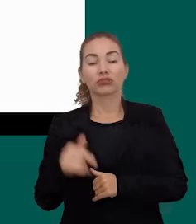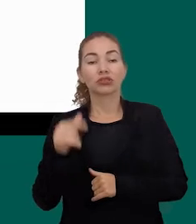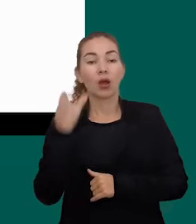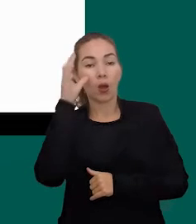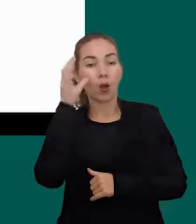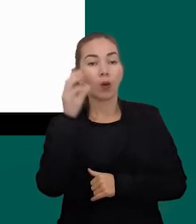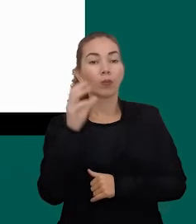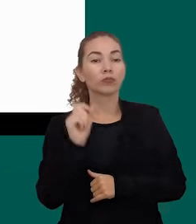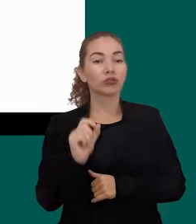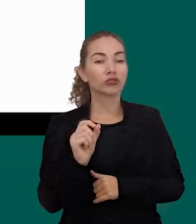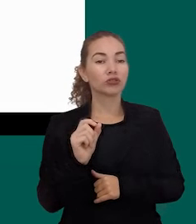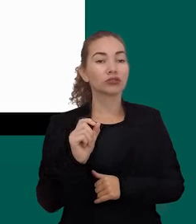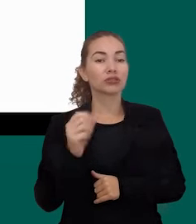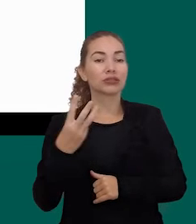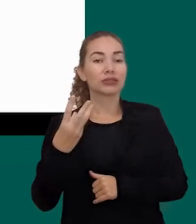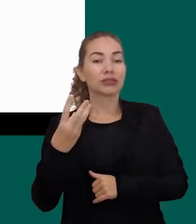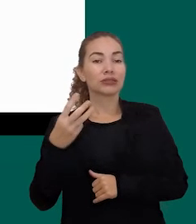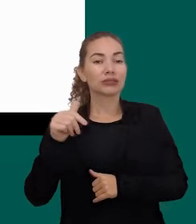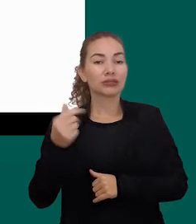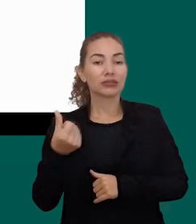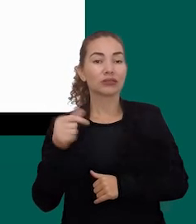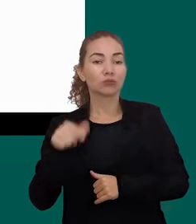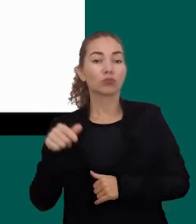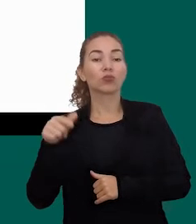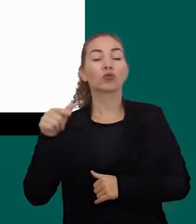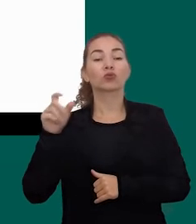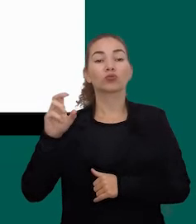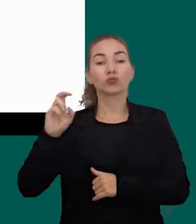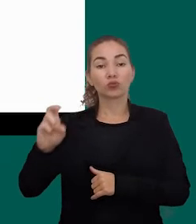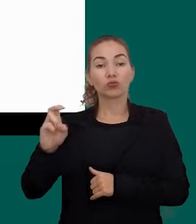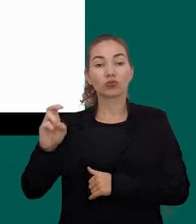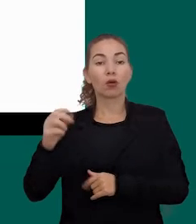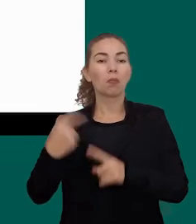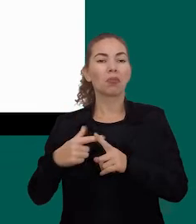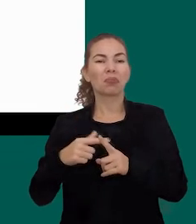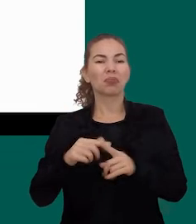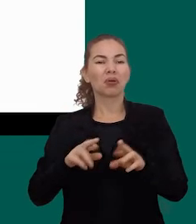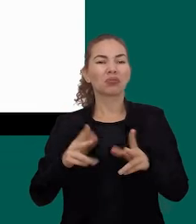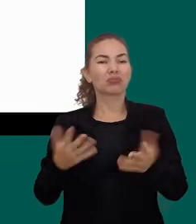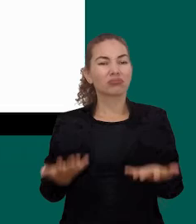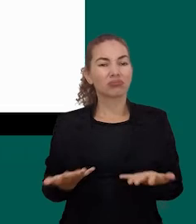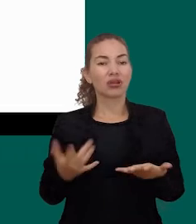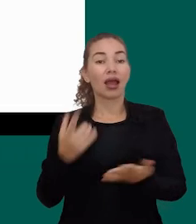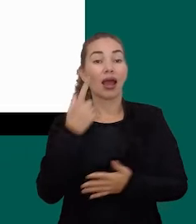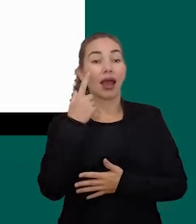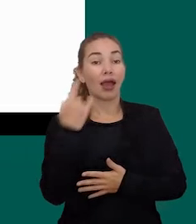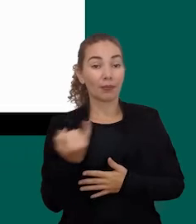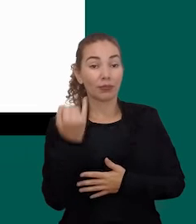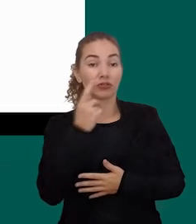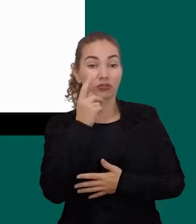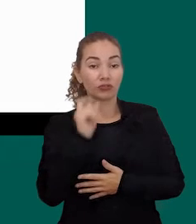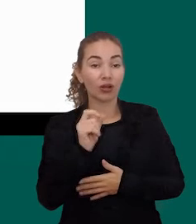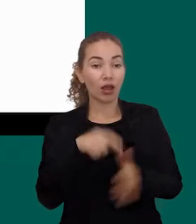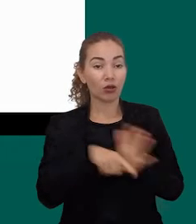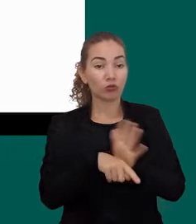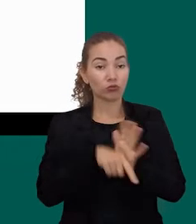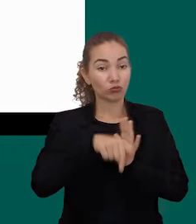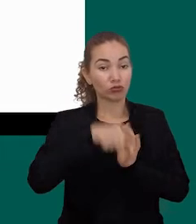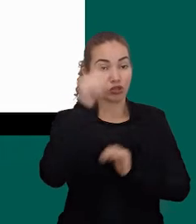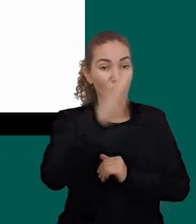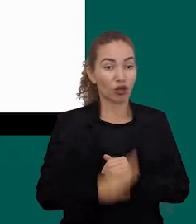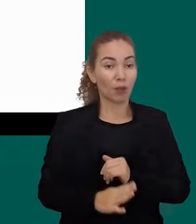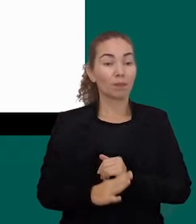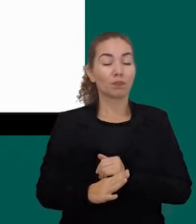observada de 83,5% na Turquia. Nossa, doutor Igor, por que uma diferença tão grande? É importante mencionar que os estudos brasileiro